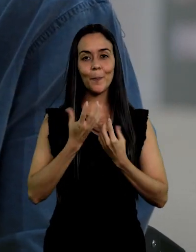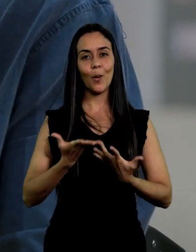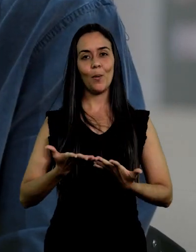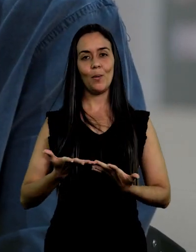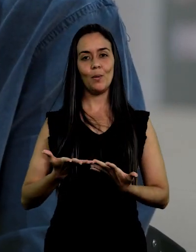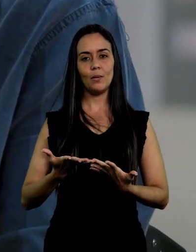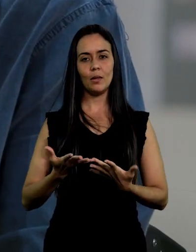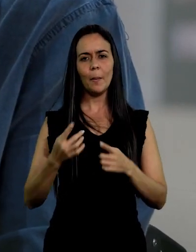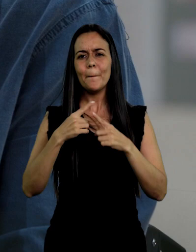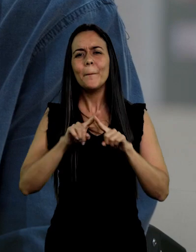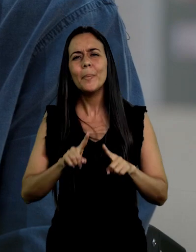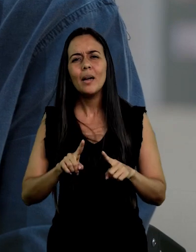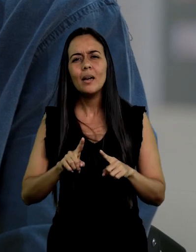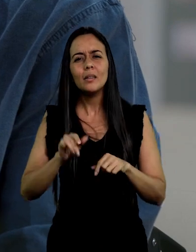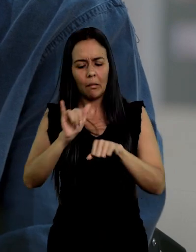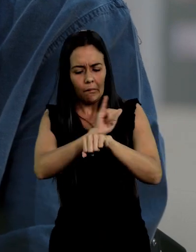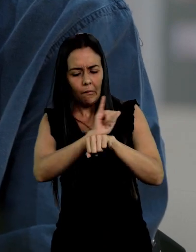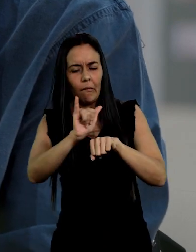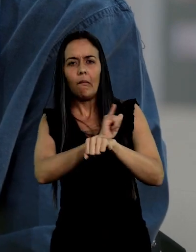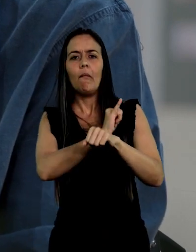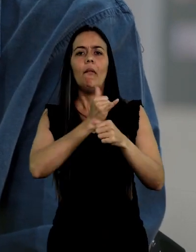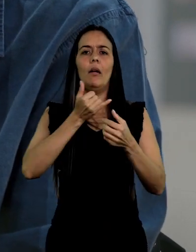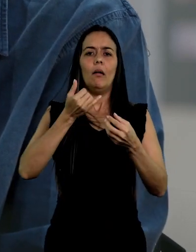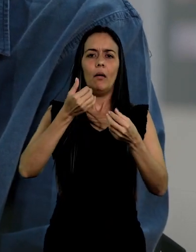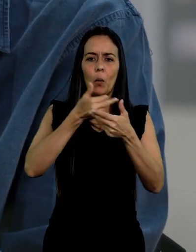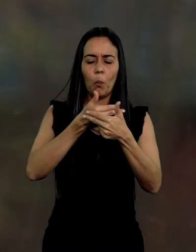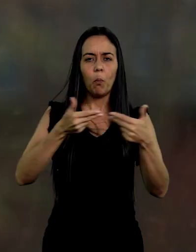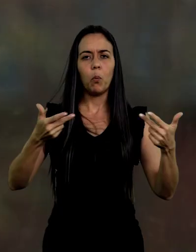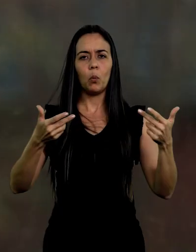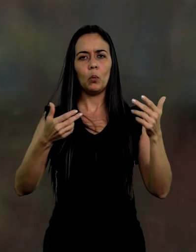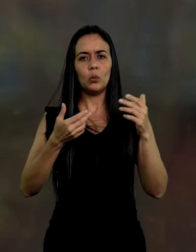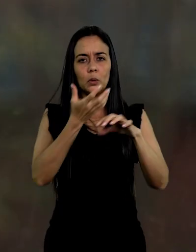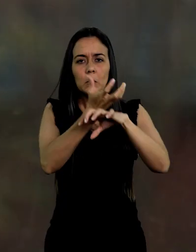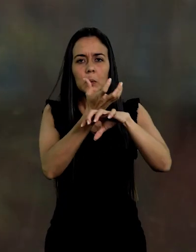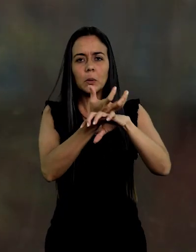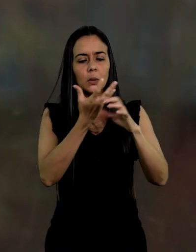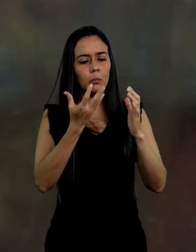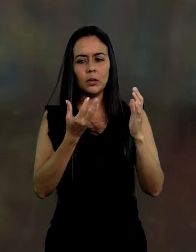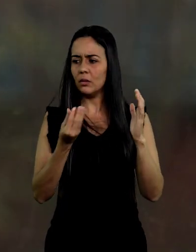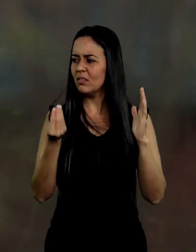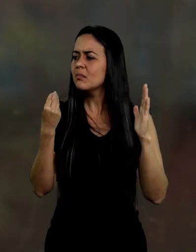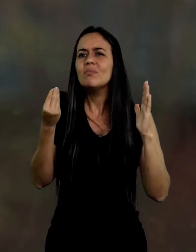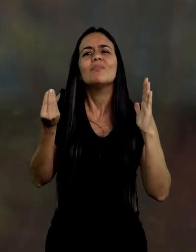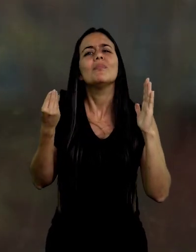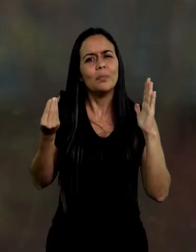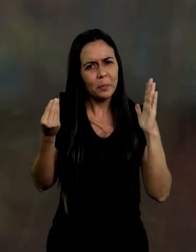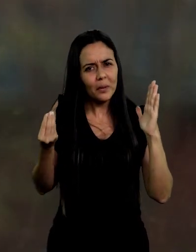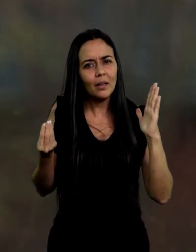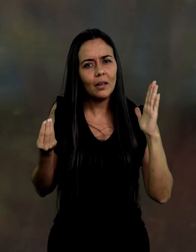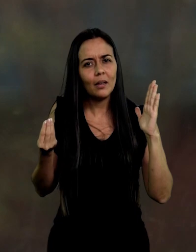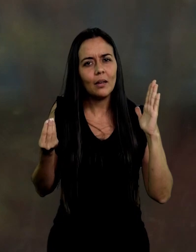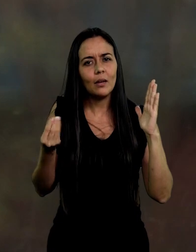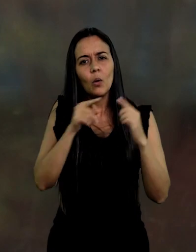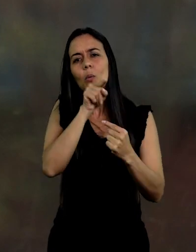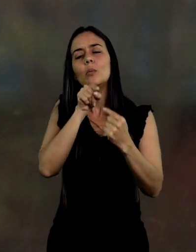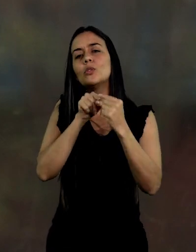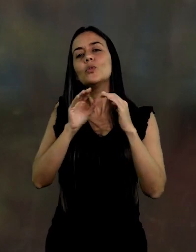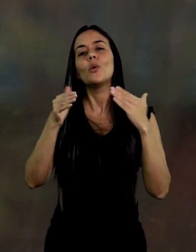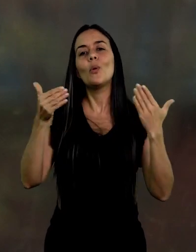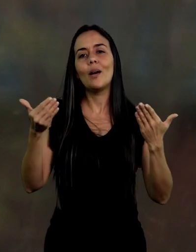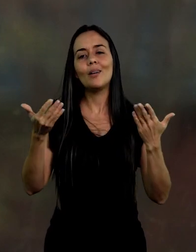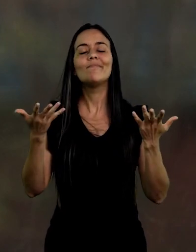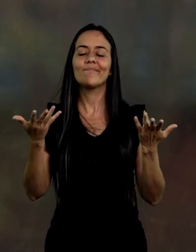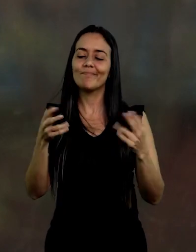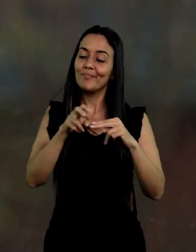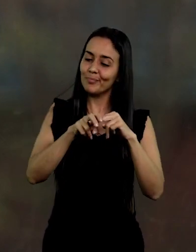quê. Esse O que a gente quer? Por isso que é uma das razões que eu te chamei aqui,